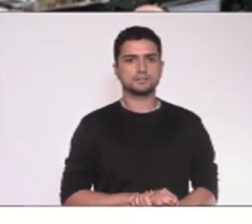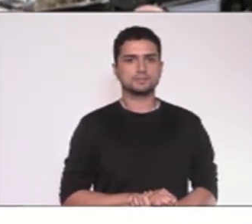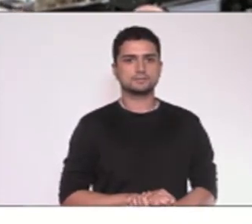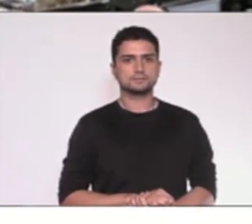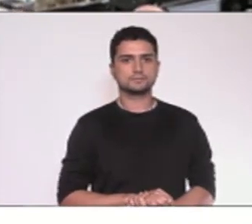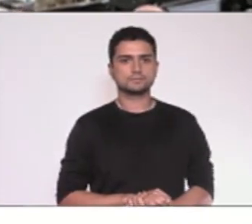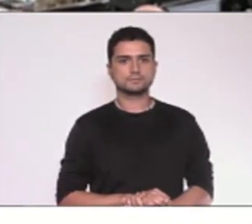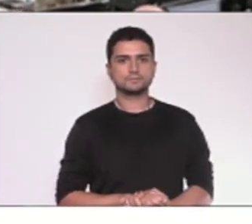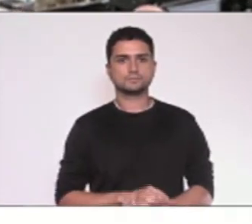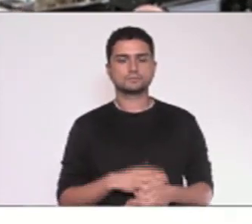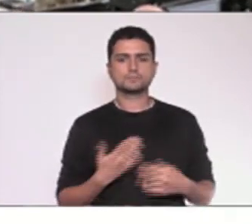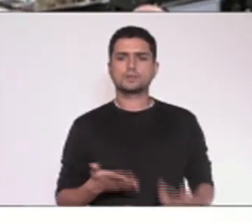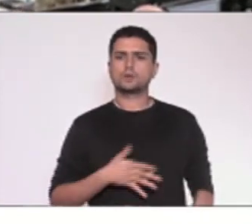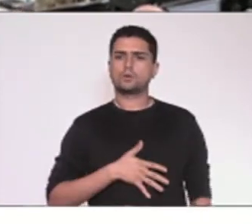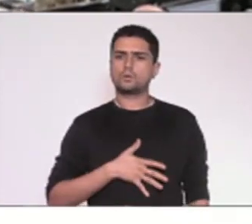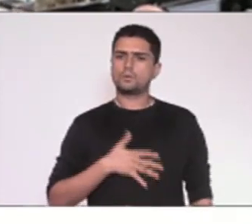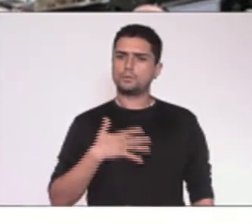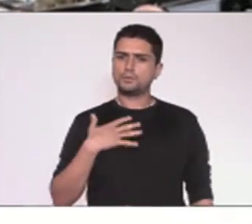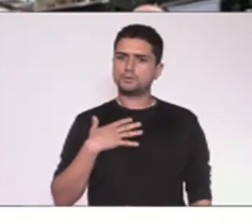Então é com muita honra